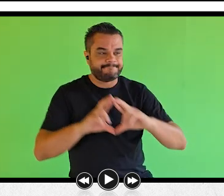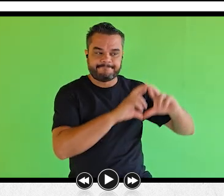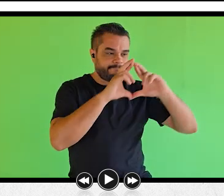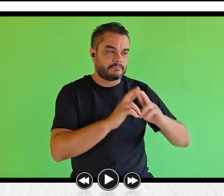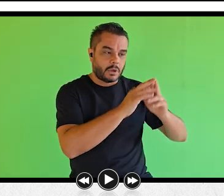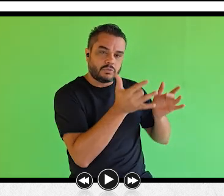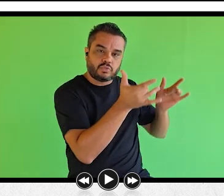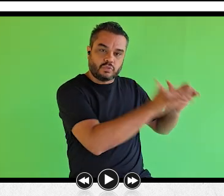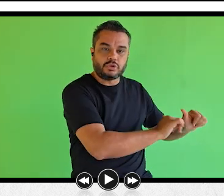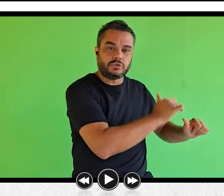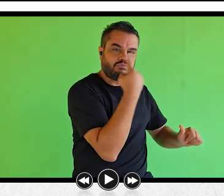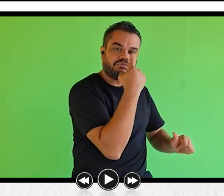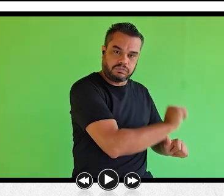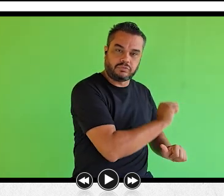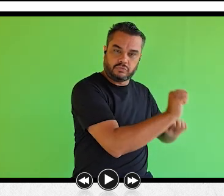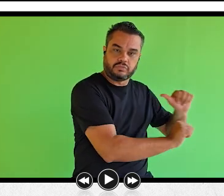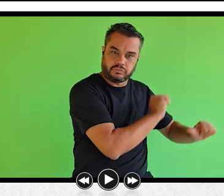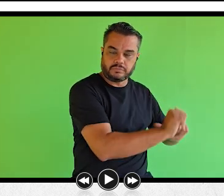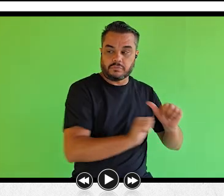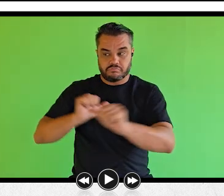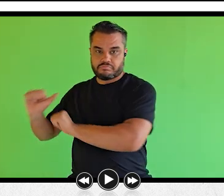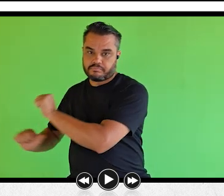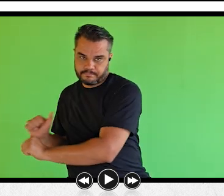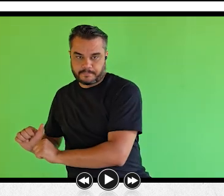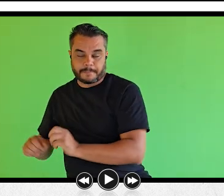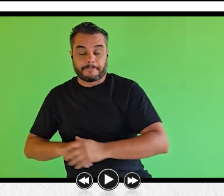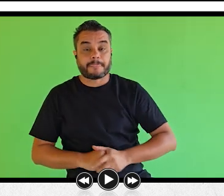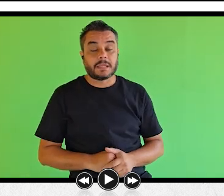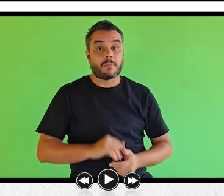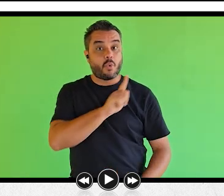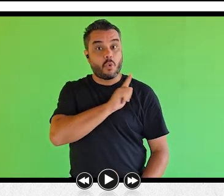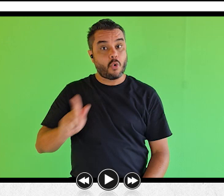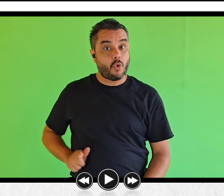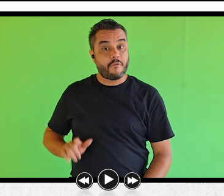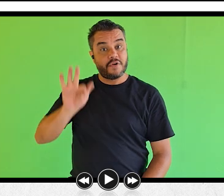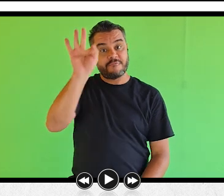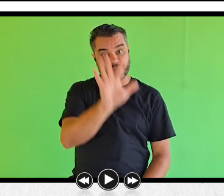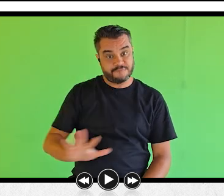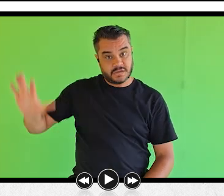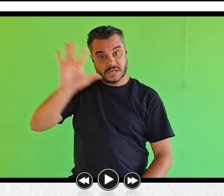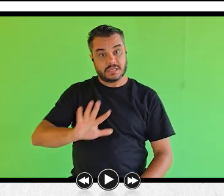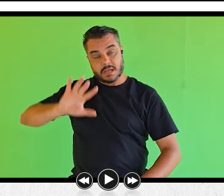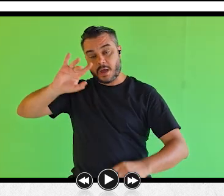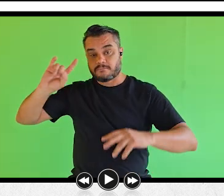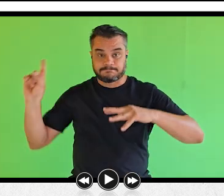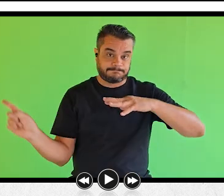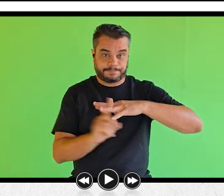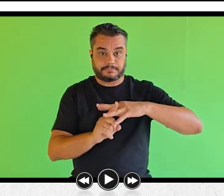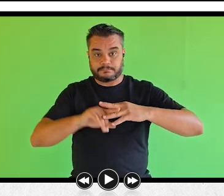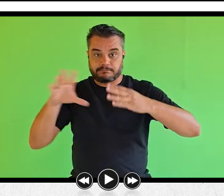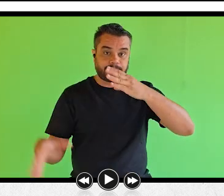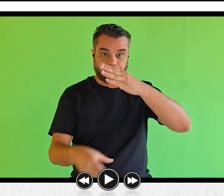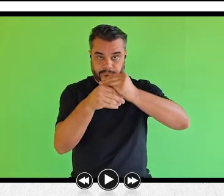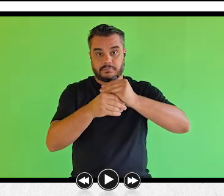federal instituiu esse programa, né, os poderes estaduais e municipais também podem se